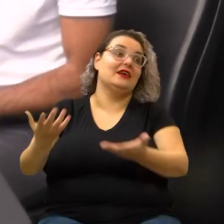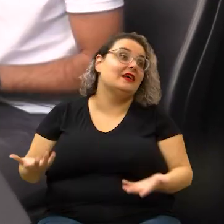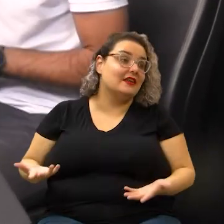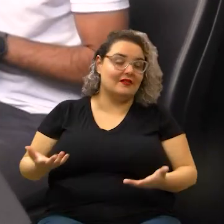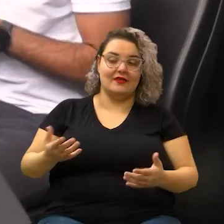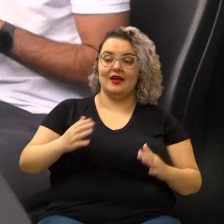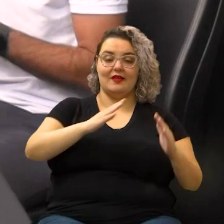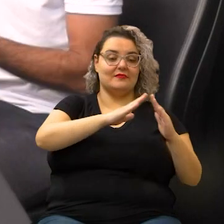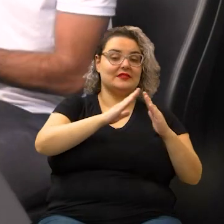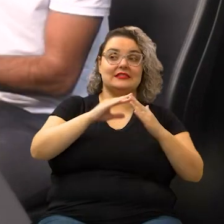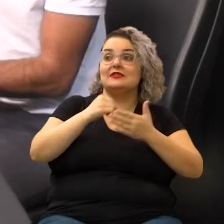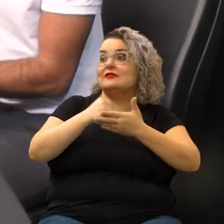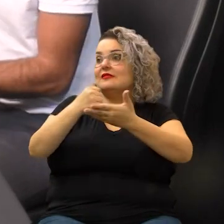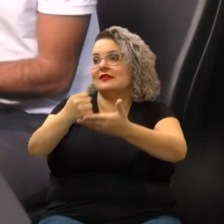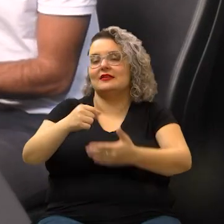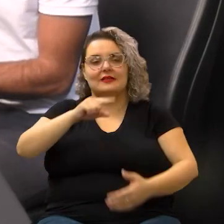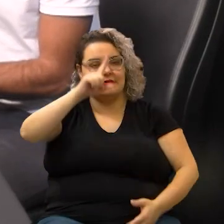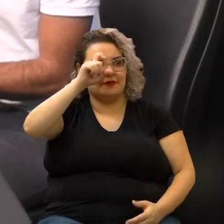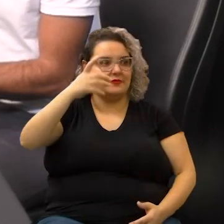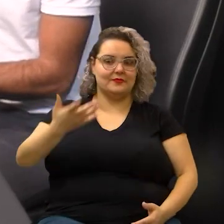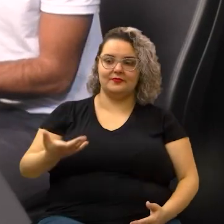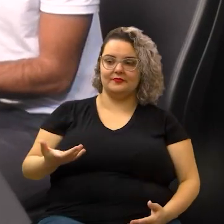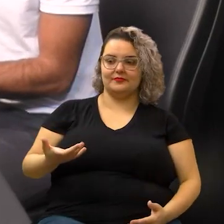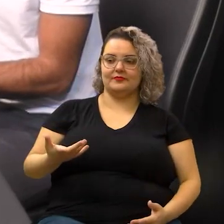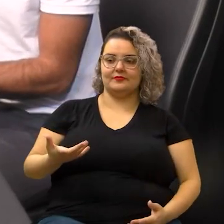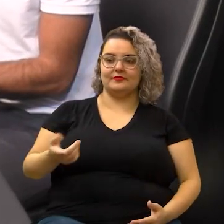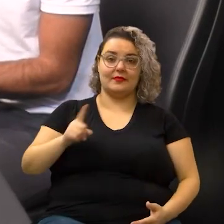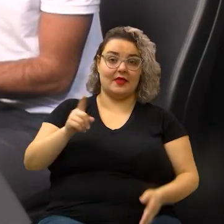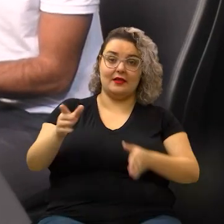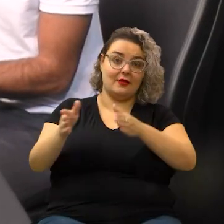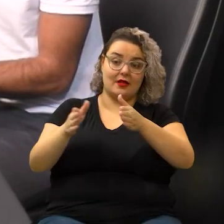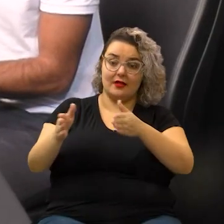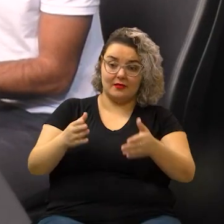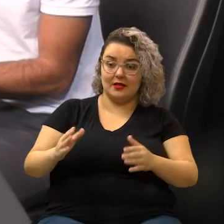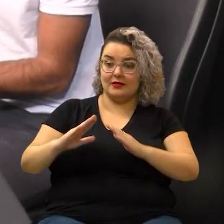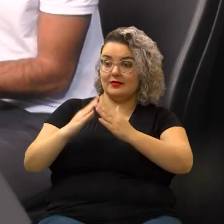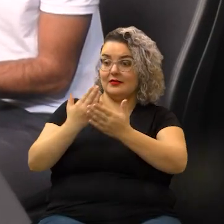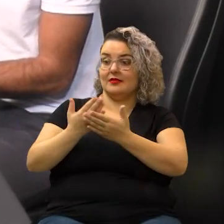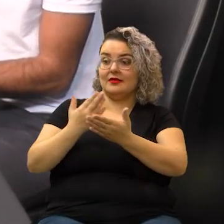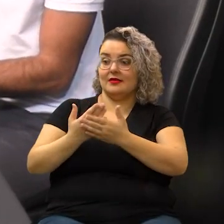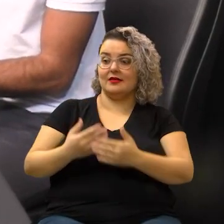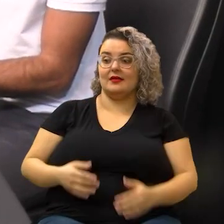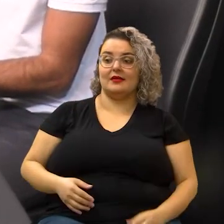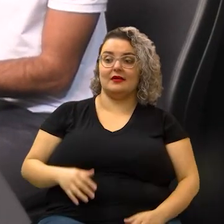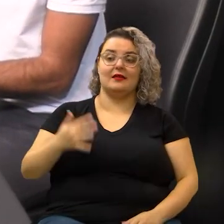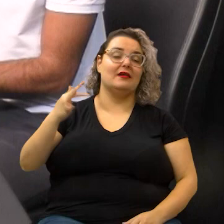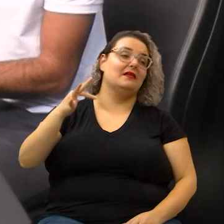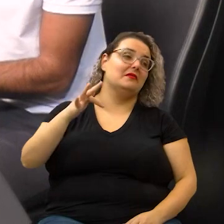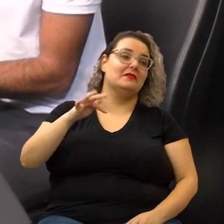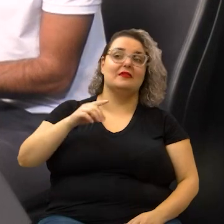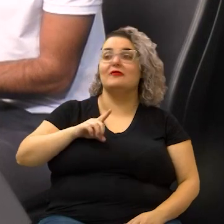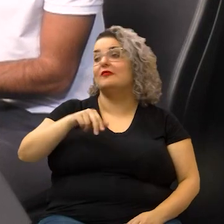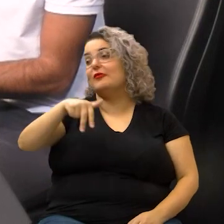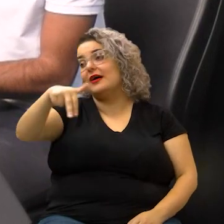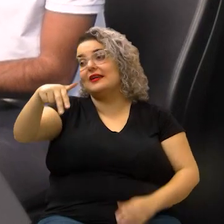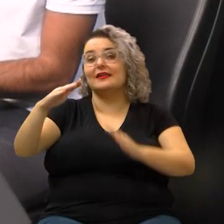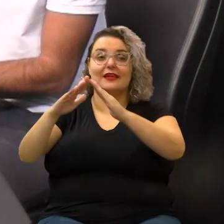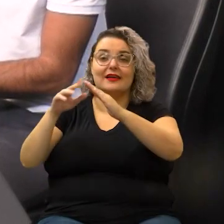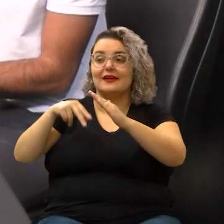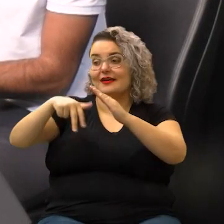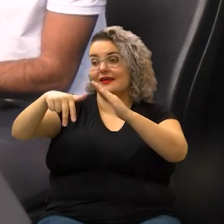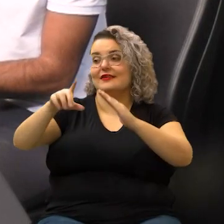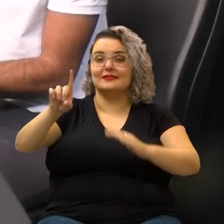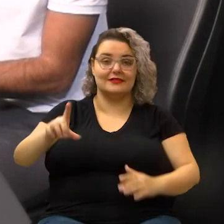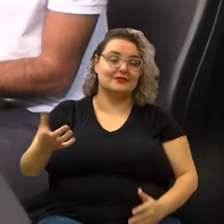conhecia, né? A diretora levava para o hospital e nem era período da escola. Então assim, me machuquei, deixa eu ir ali na